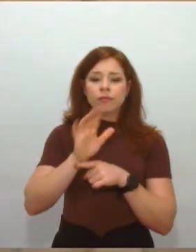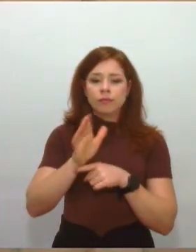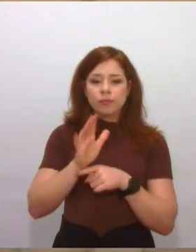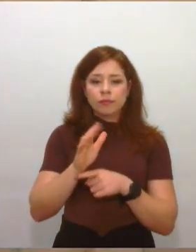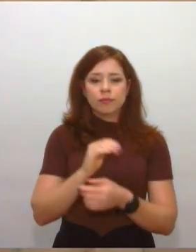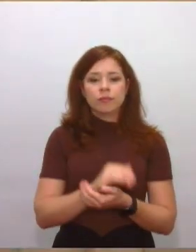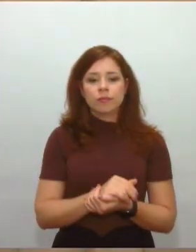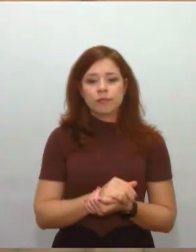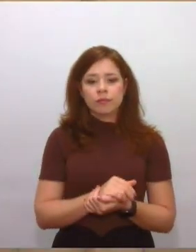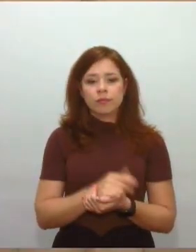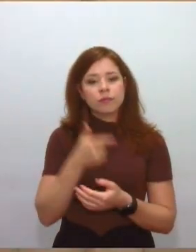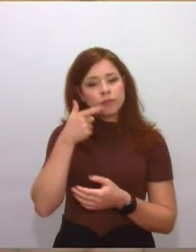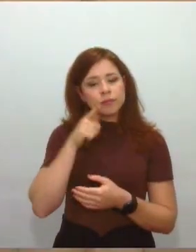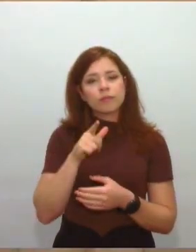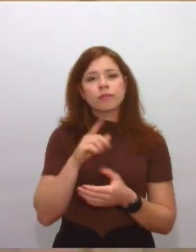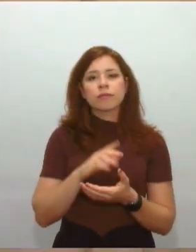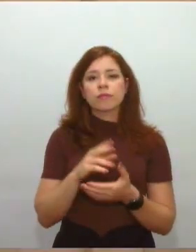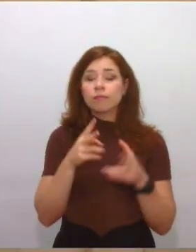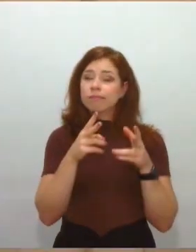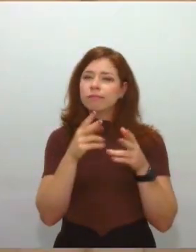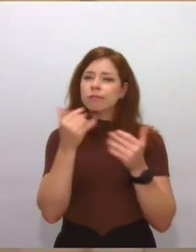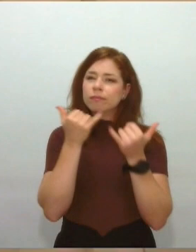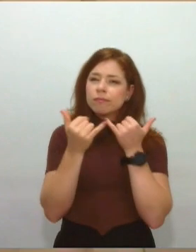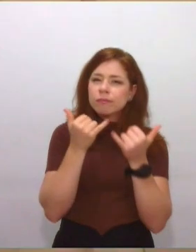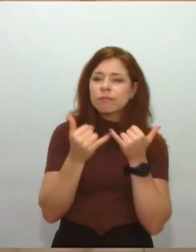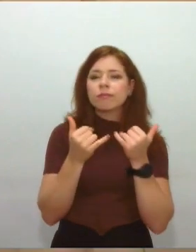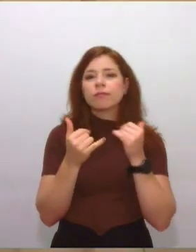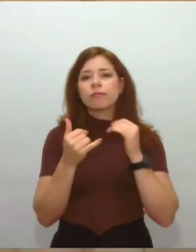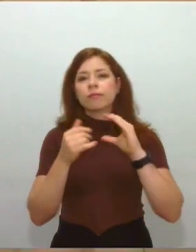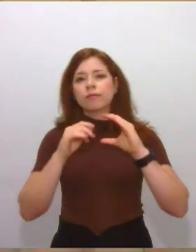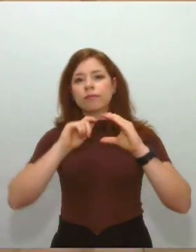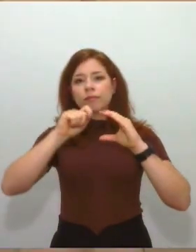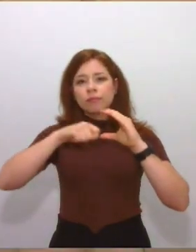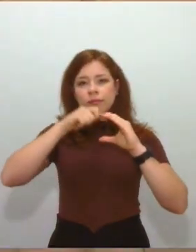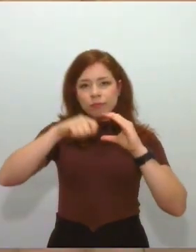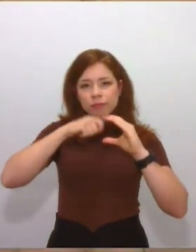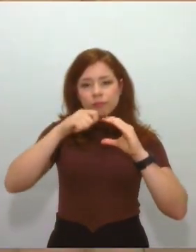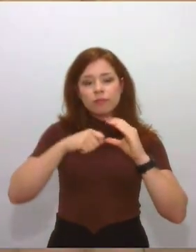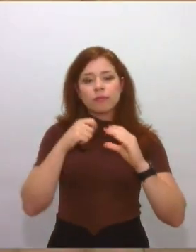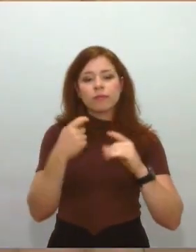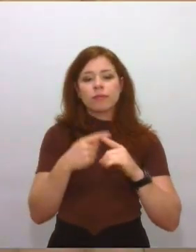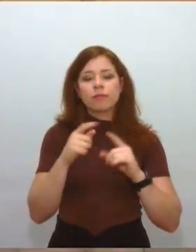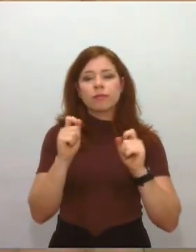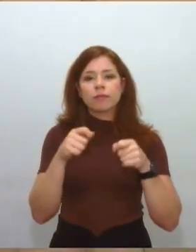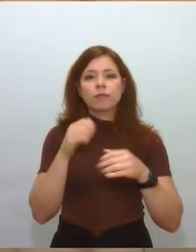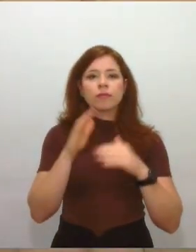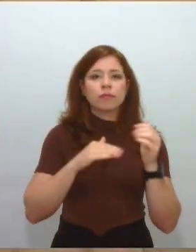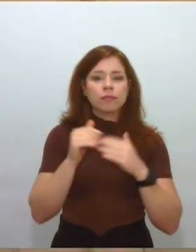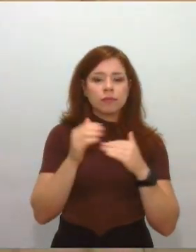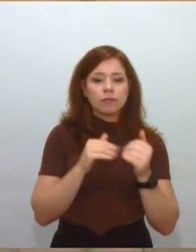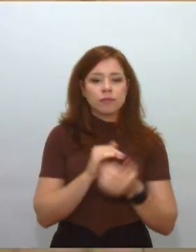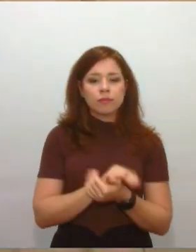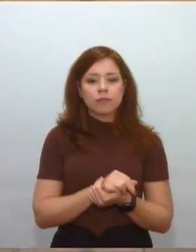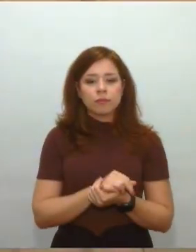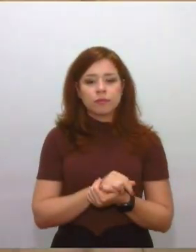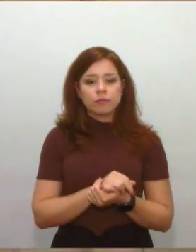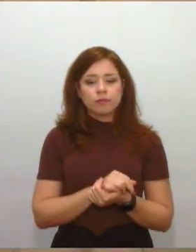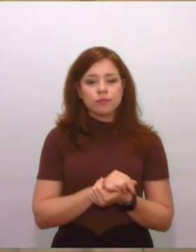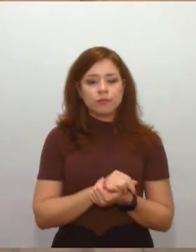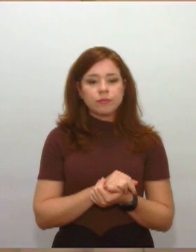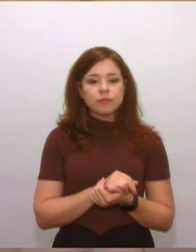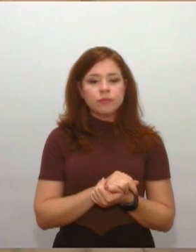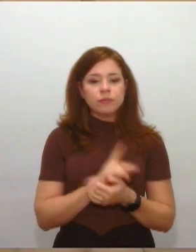filme mesmo. Um filme se faz com profissionais do cinema. Então, e aí a gente teve que